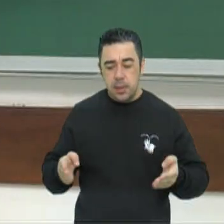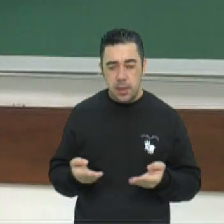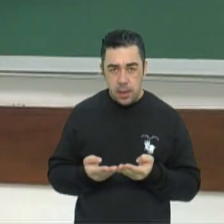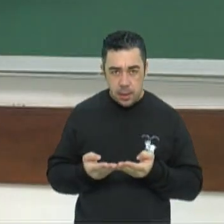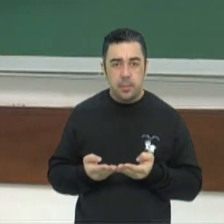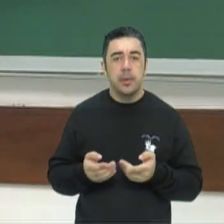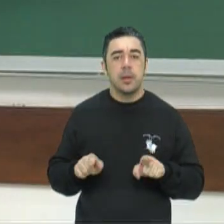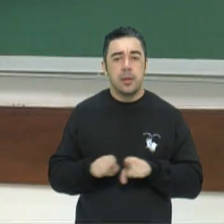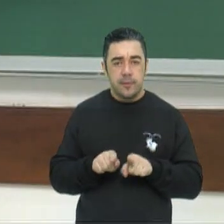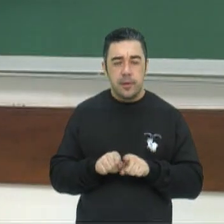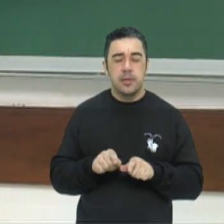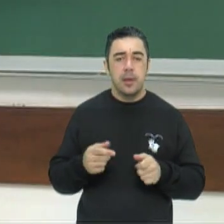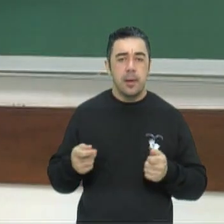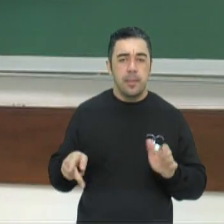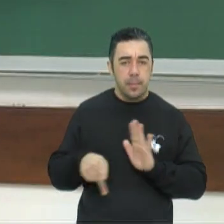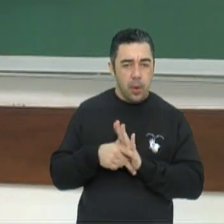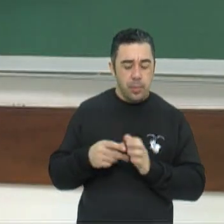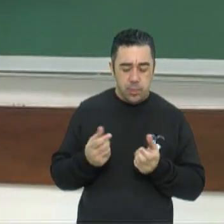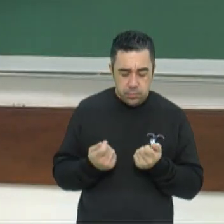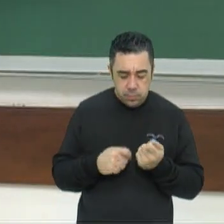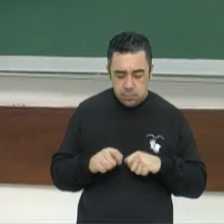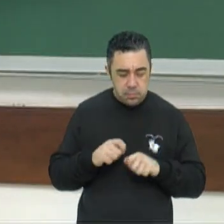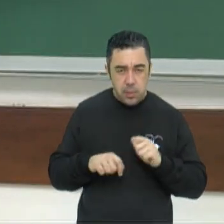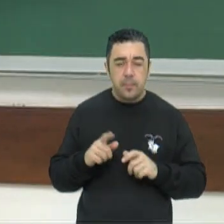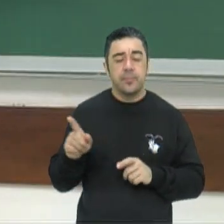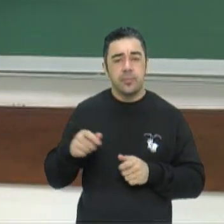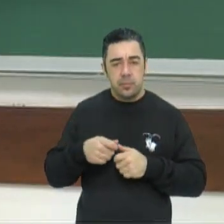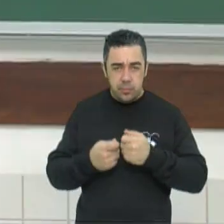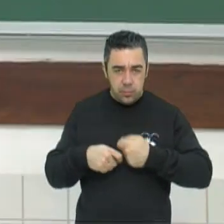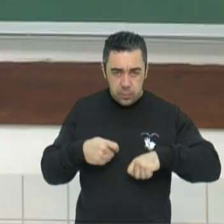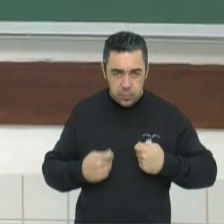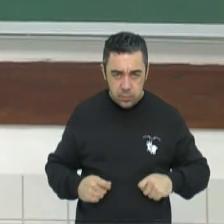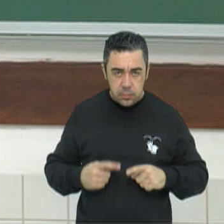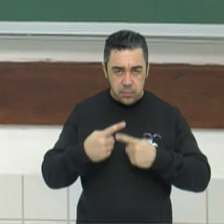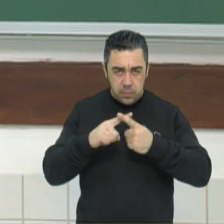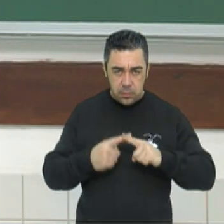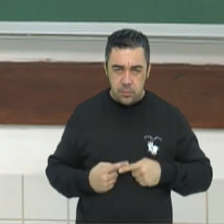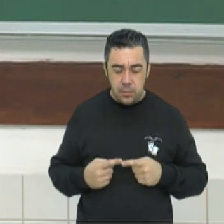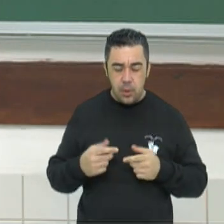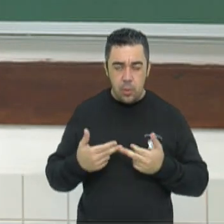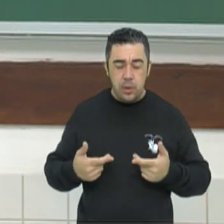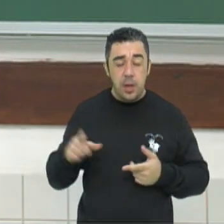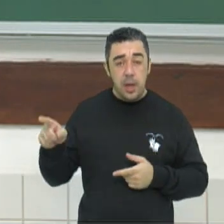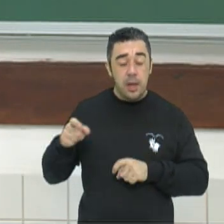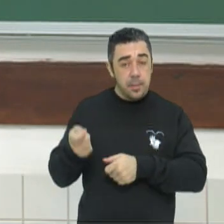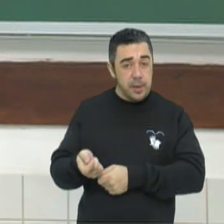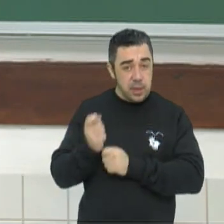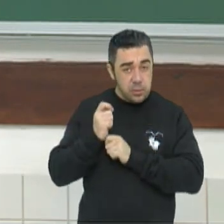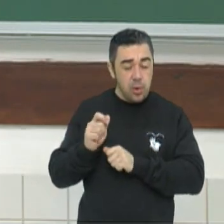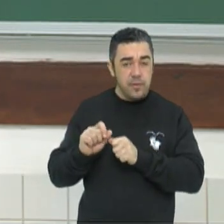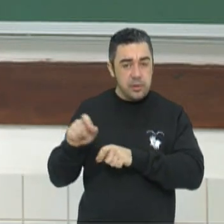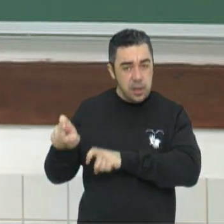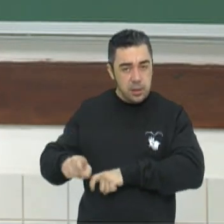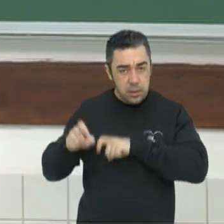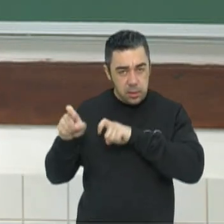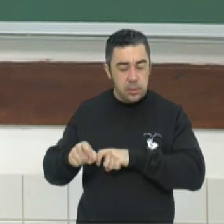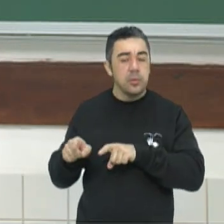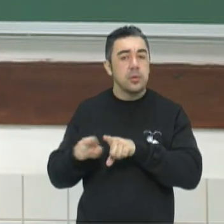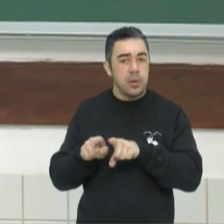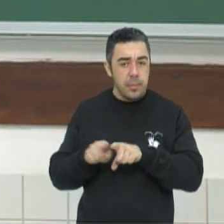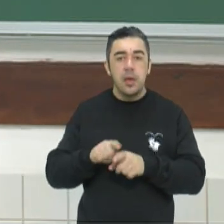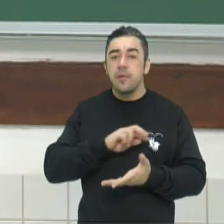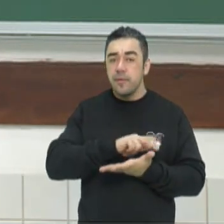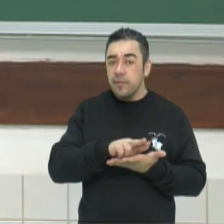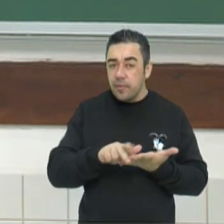povos pescadores, né, os Caigangue enquanto pescadores, enquanto agricultores e também produtores de